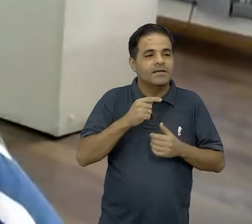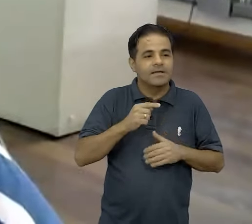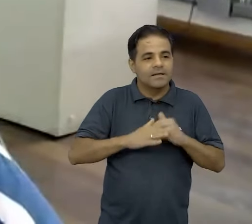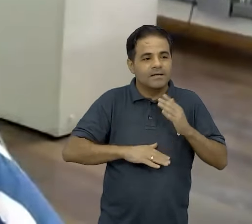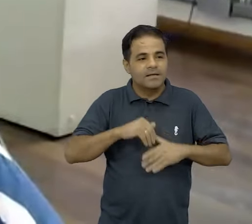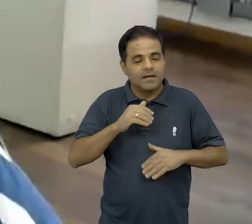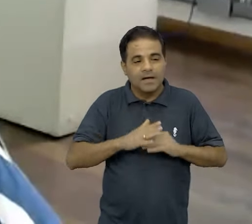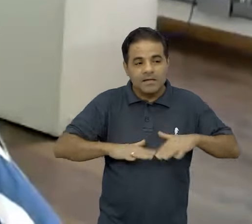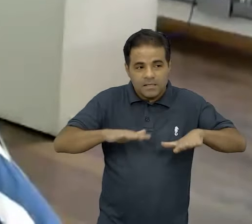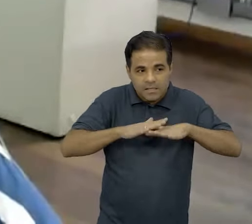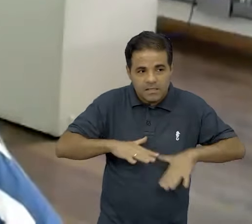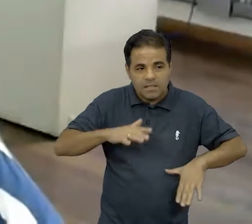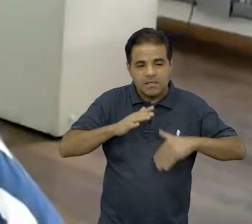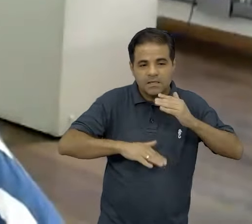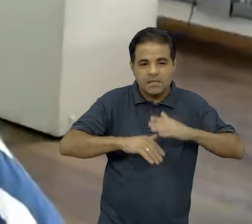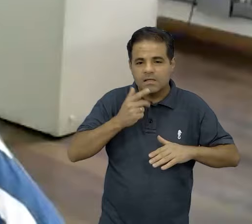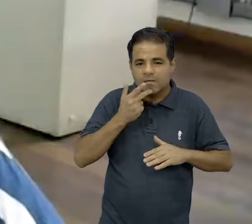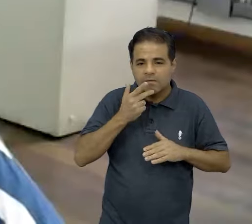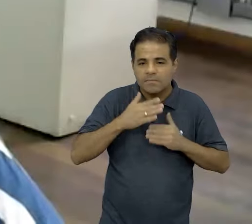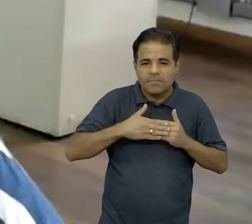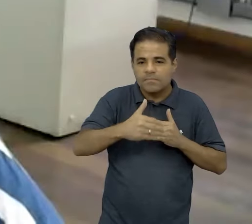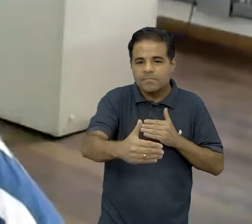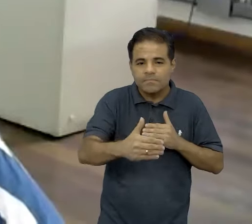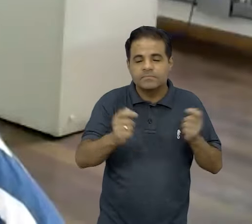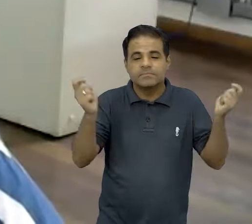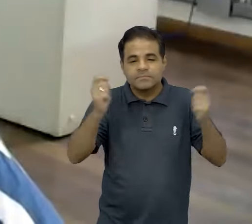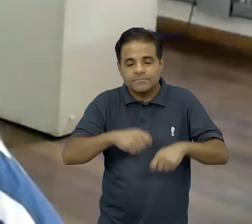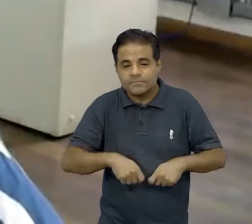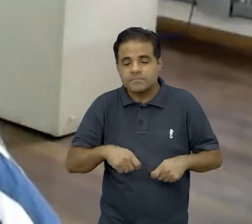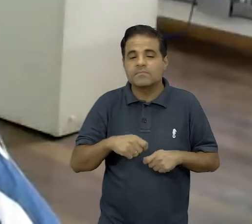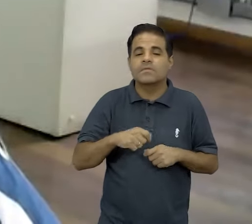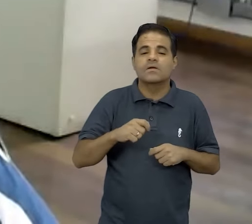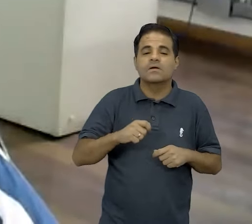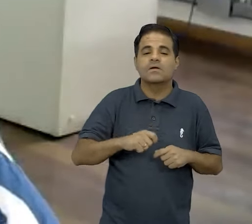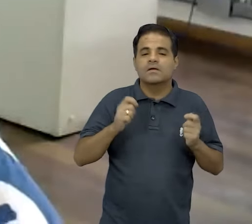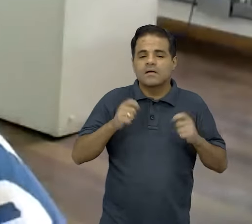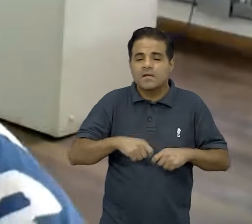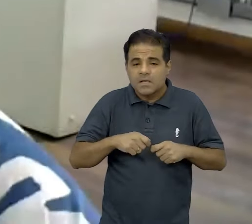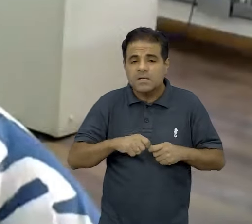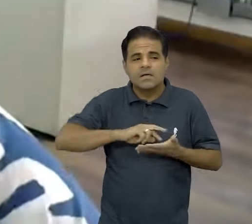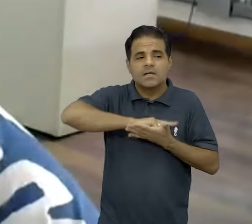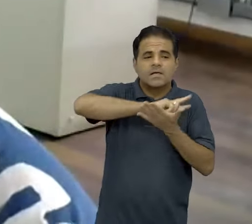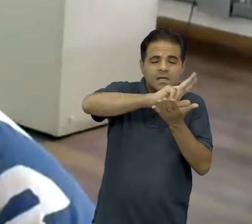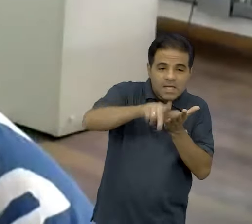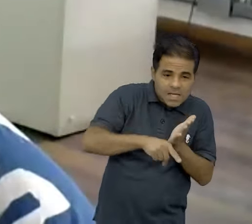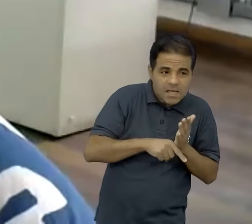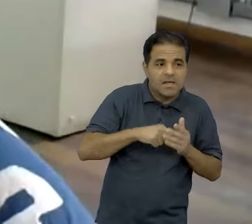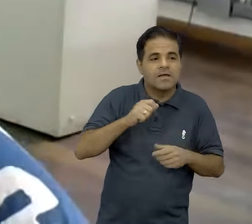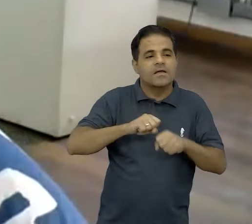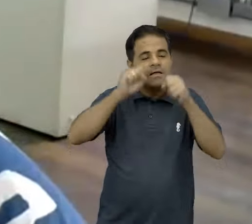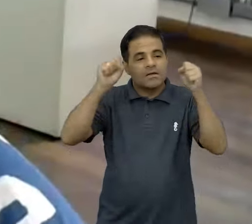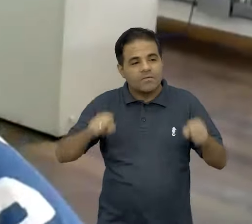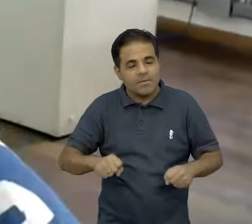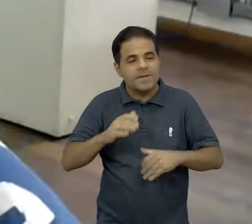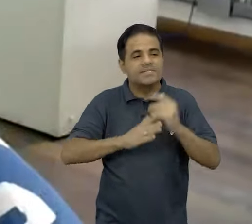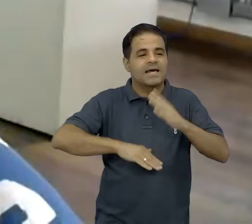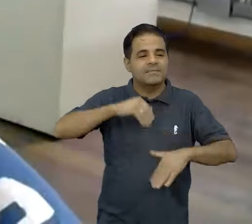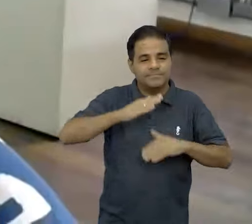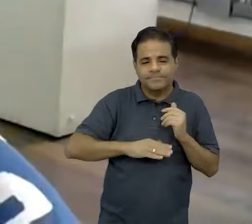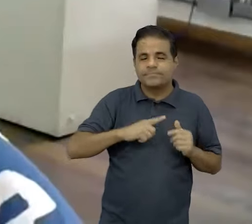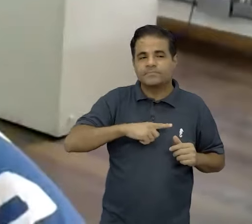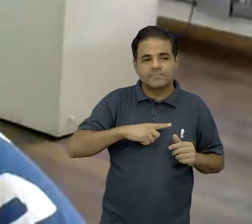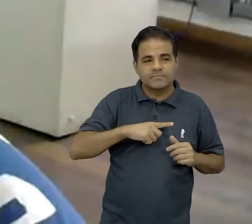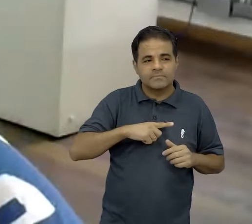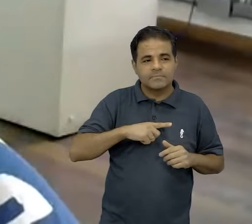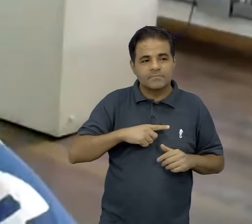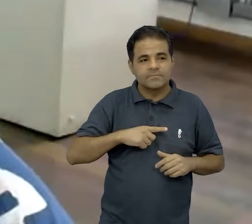além de outras características aí do nosso sistema. E a gente pode citar algumas características do sistema de numeração decimal,